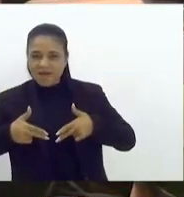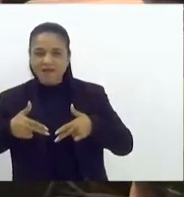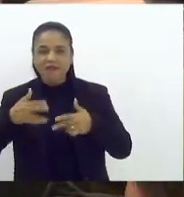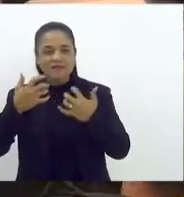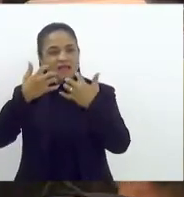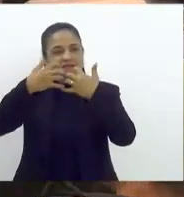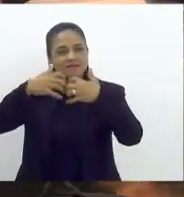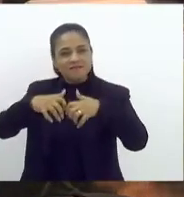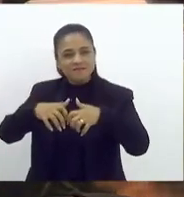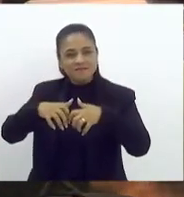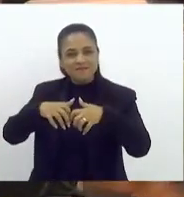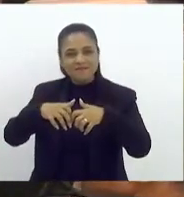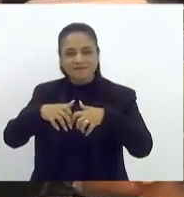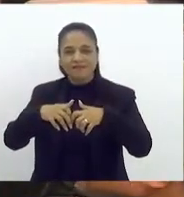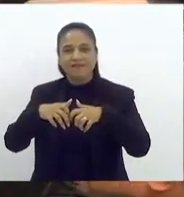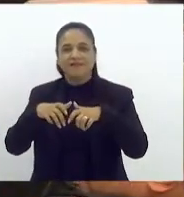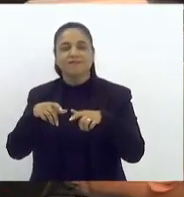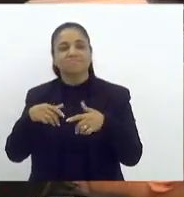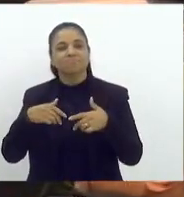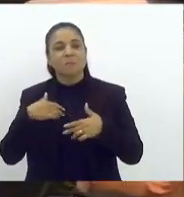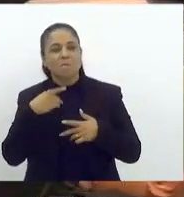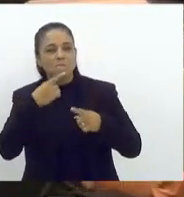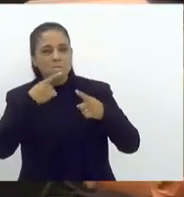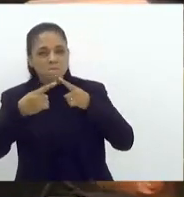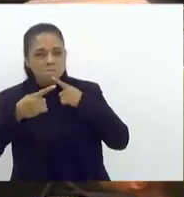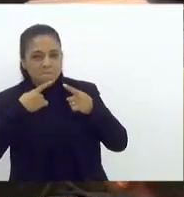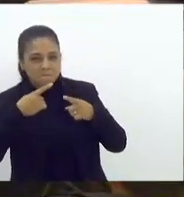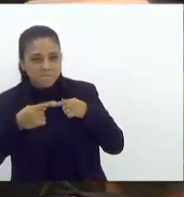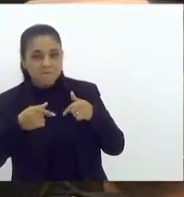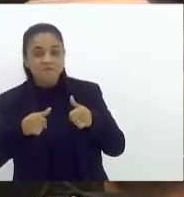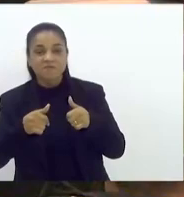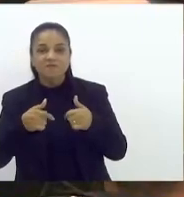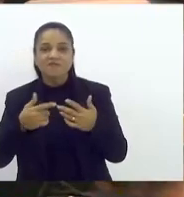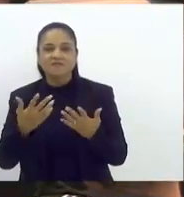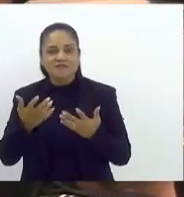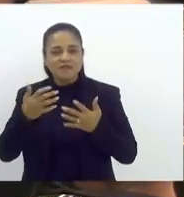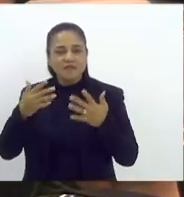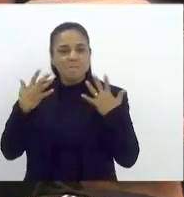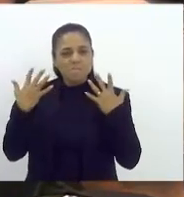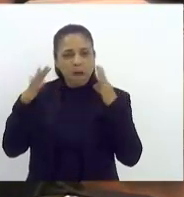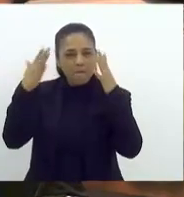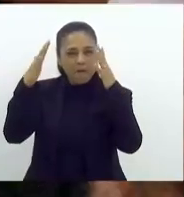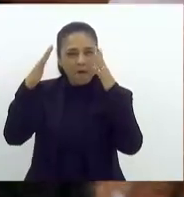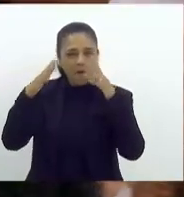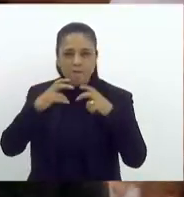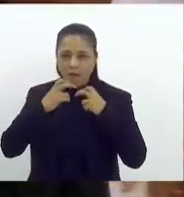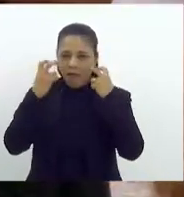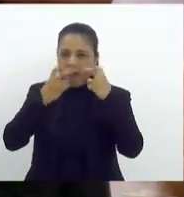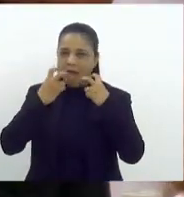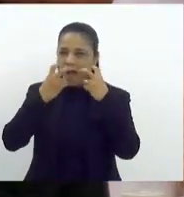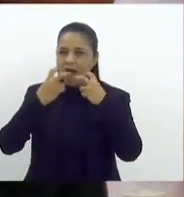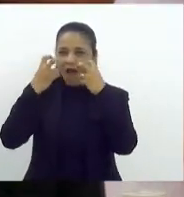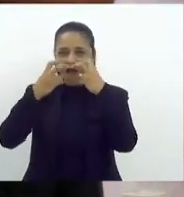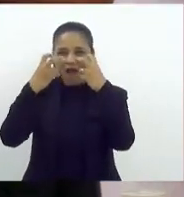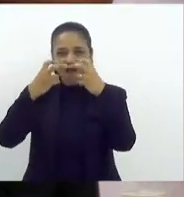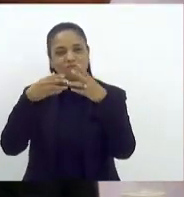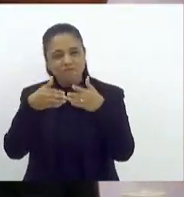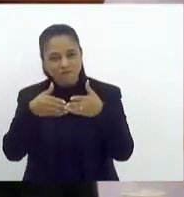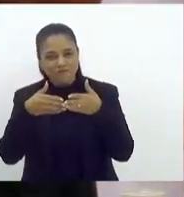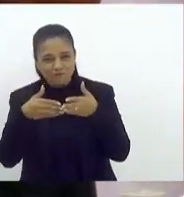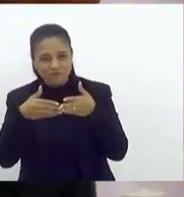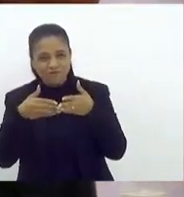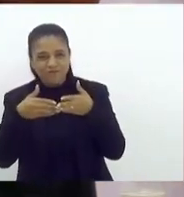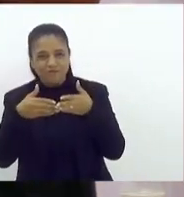da dar um tempo lançar um Palco aqui para gente eu queria que vocês fizessem muito barulho para o lado dela aqui fazendo favor